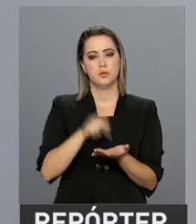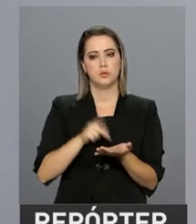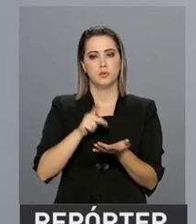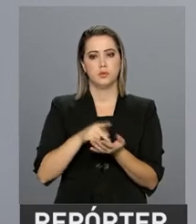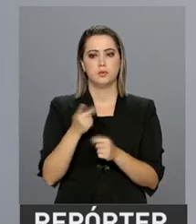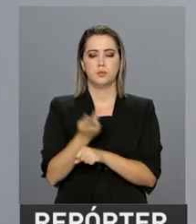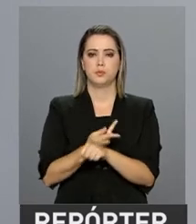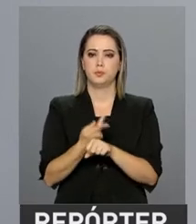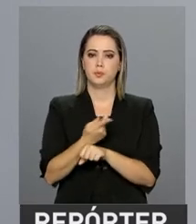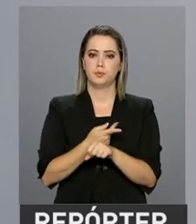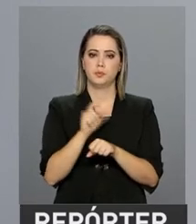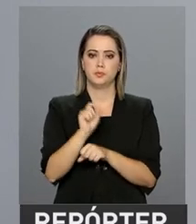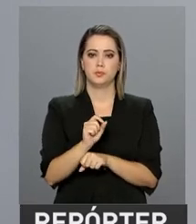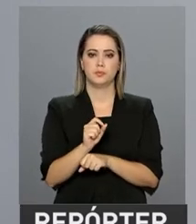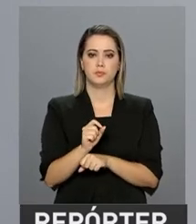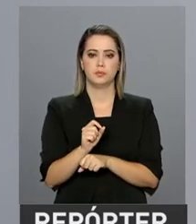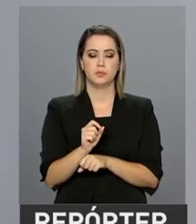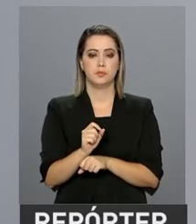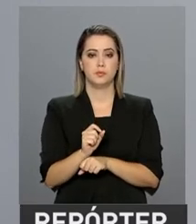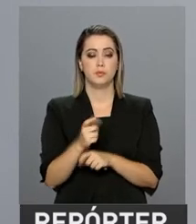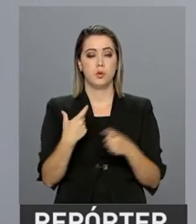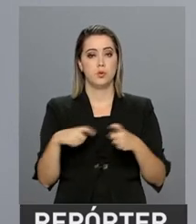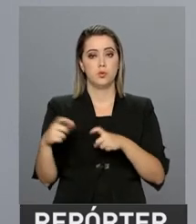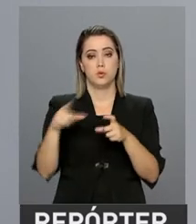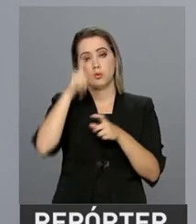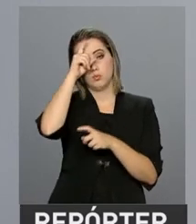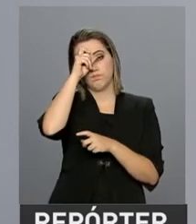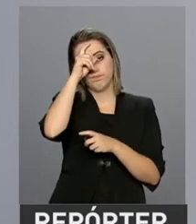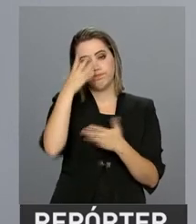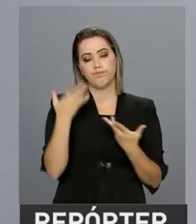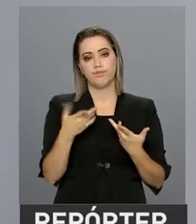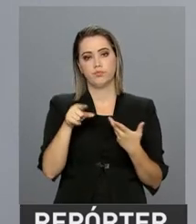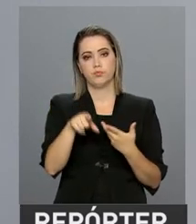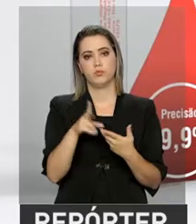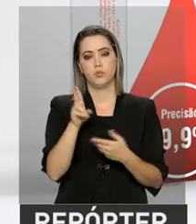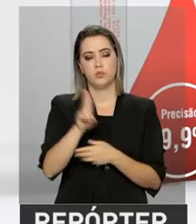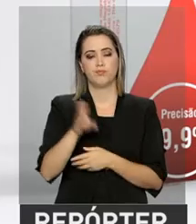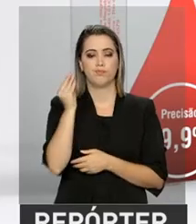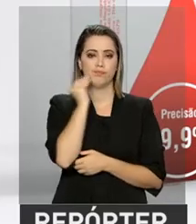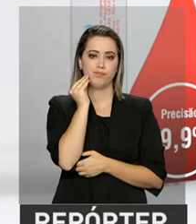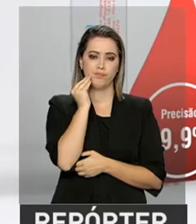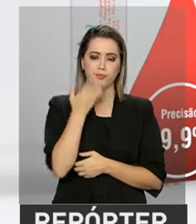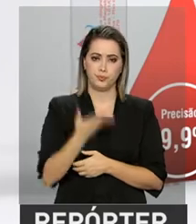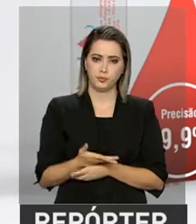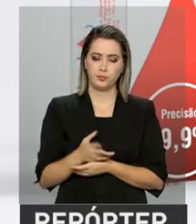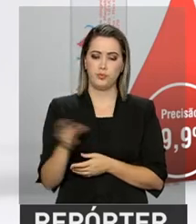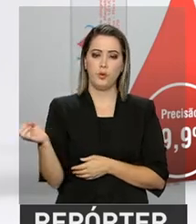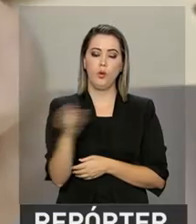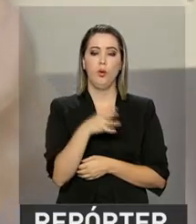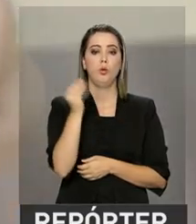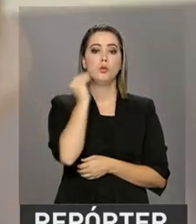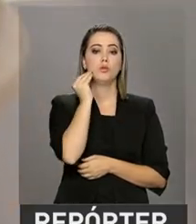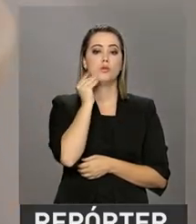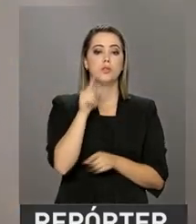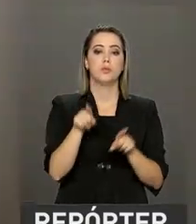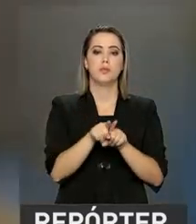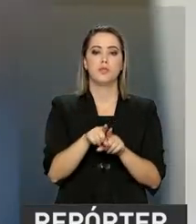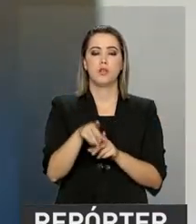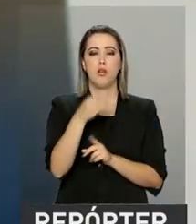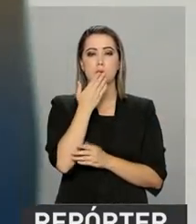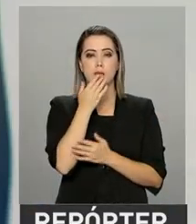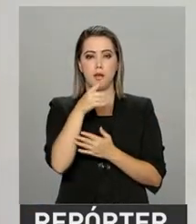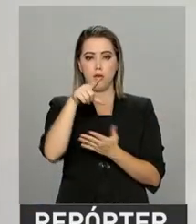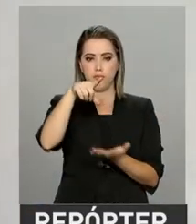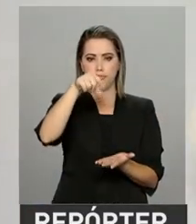buscar o serviço povo a realização do teste o novo teste também funciona com a coleta de gotas de